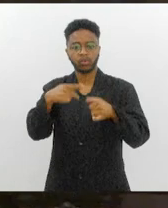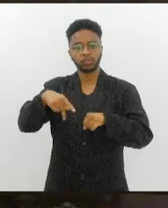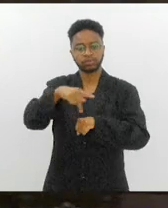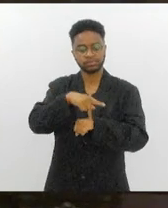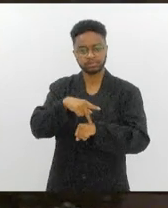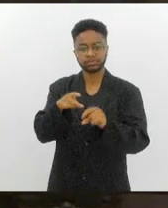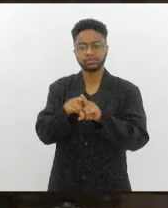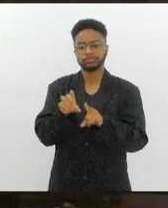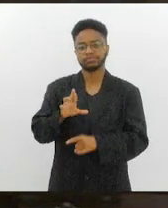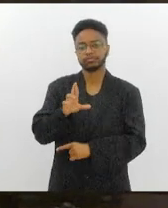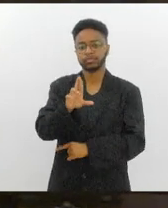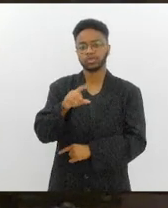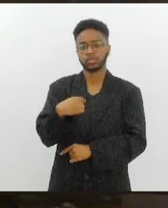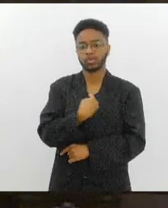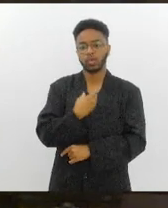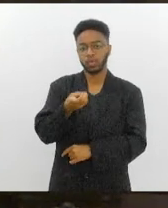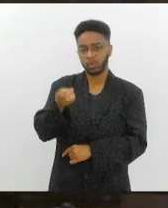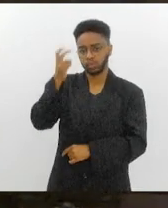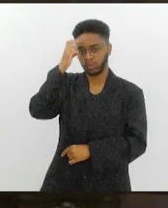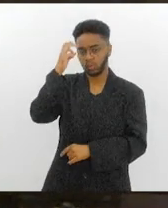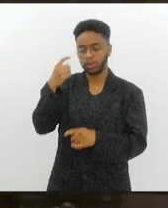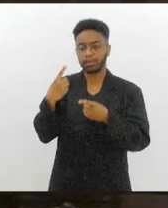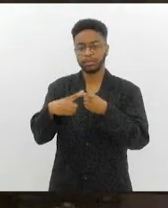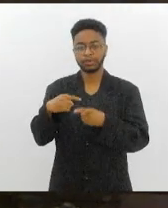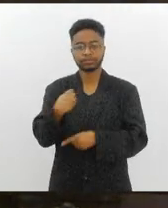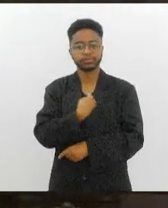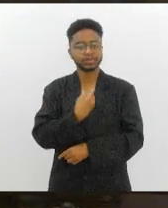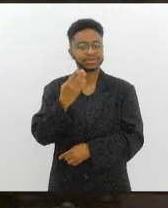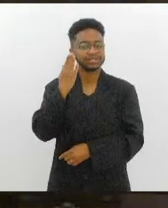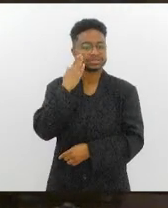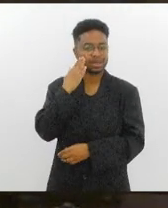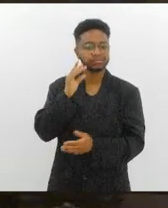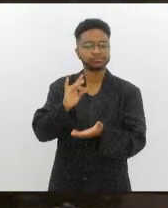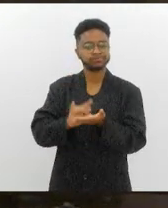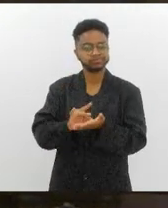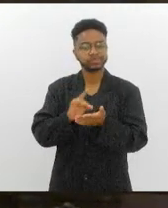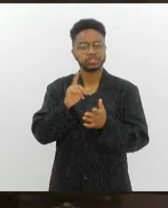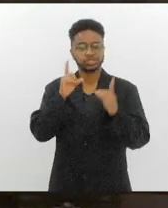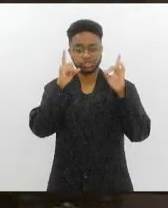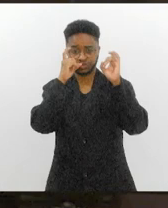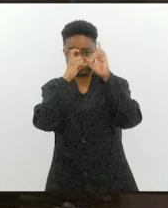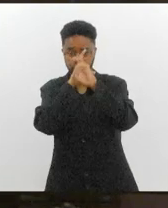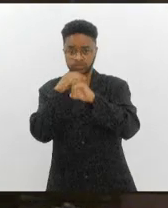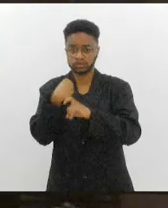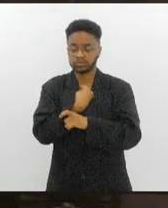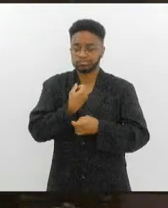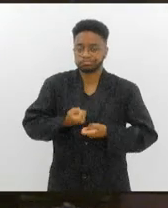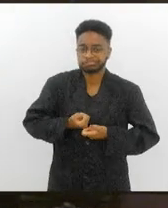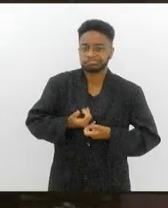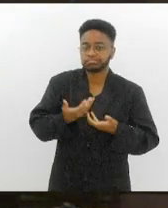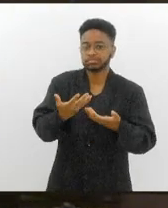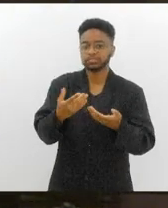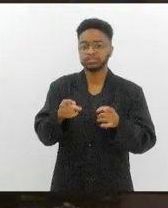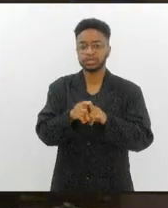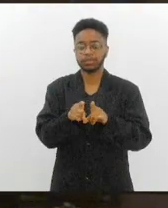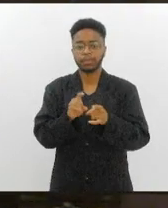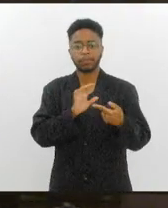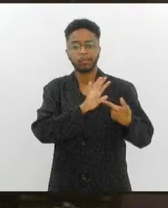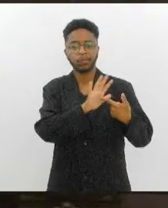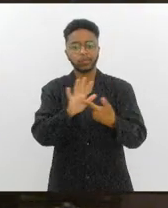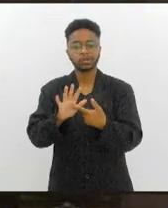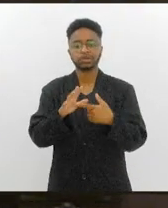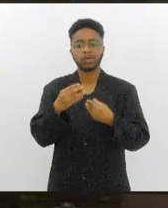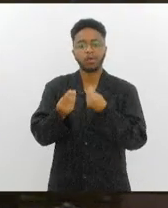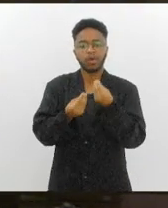a nossa cultura. A gente sabe o quanto que é difícil a gente se expressar, o quanto os sentimentos são